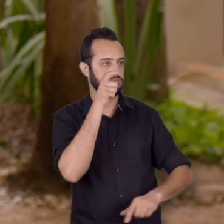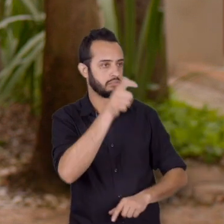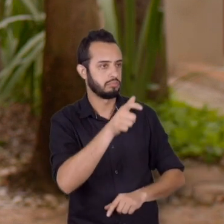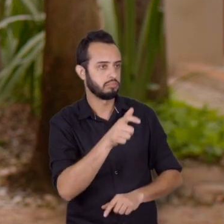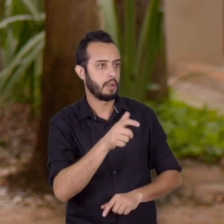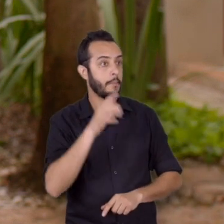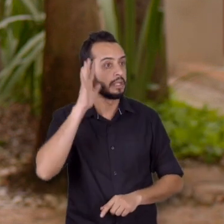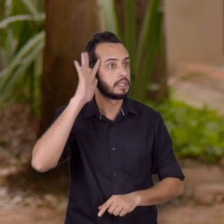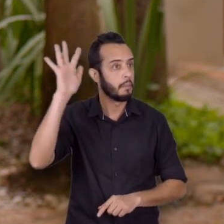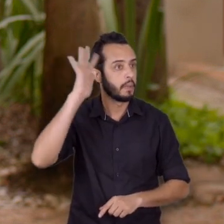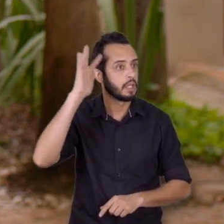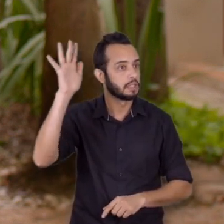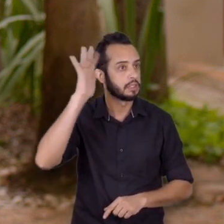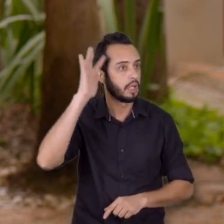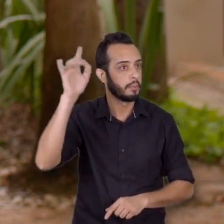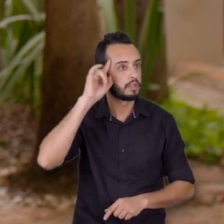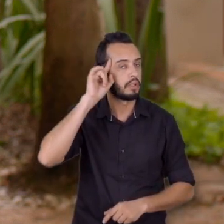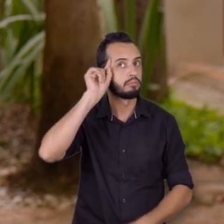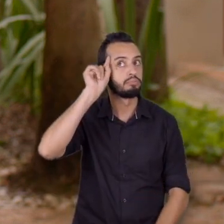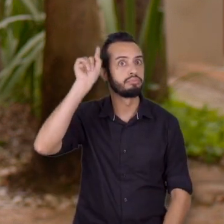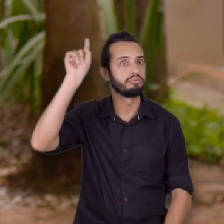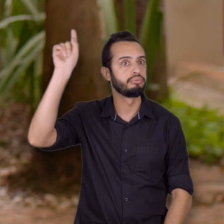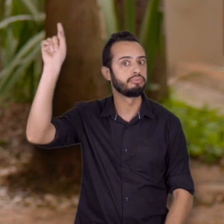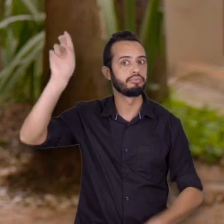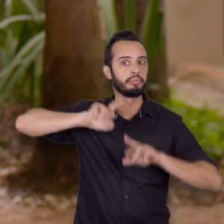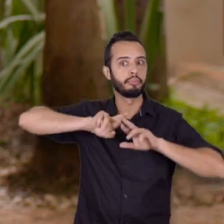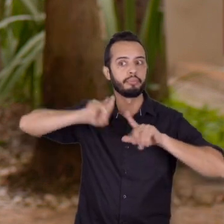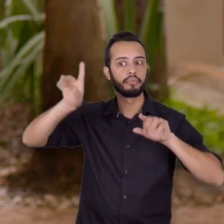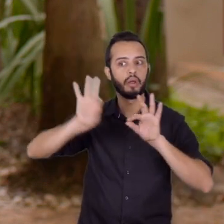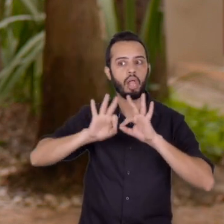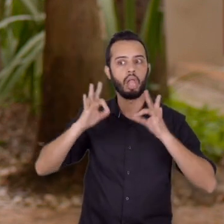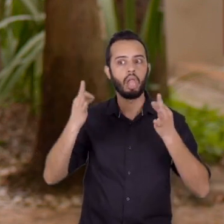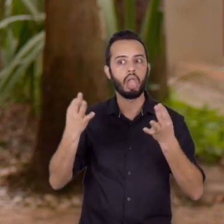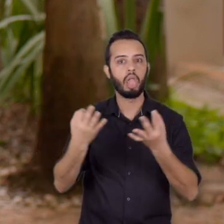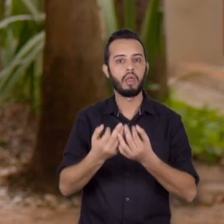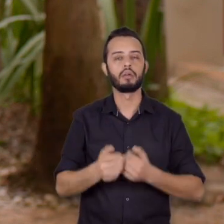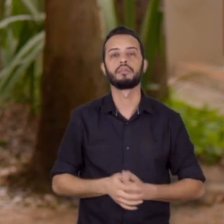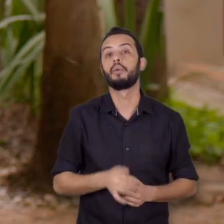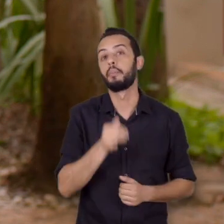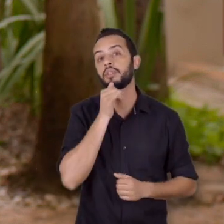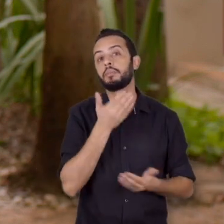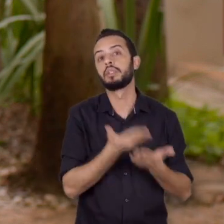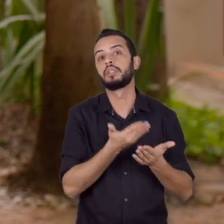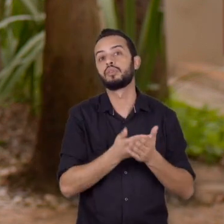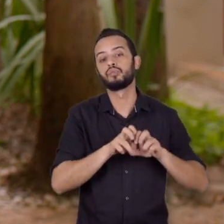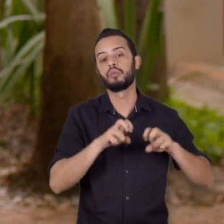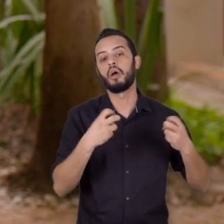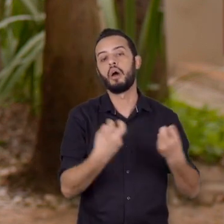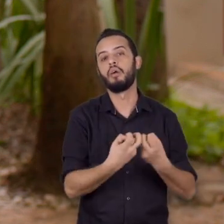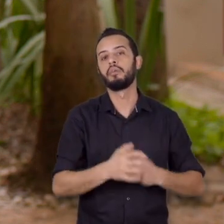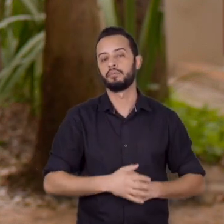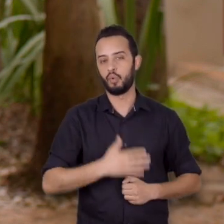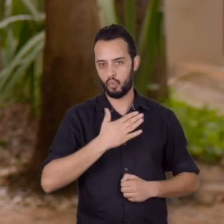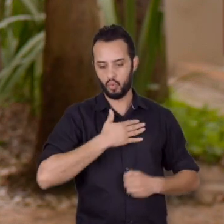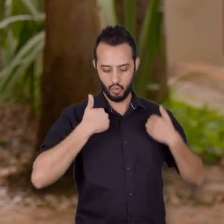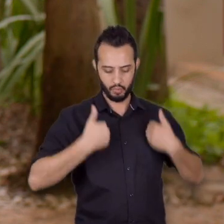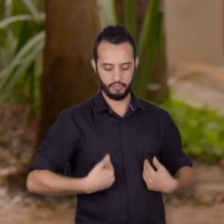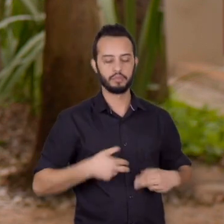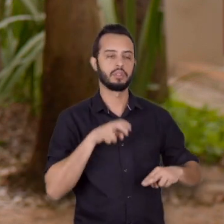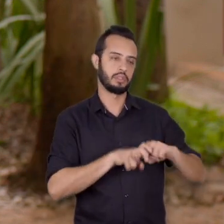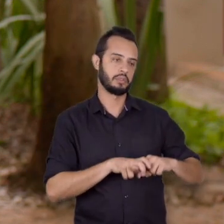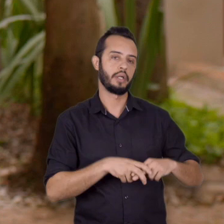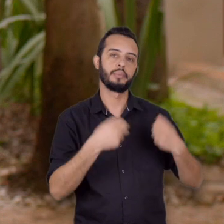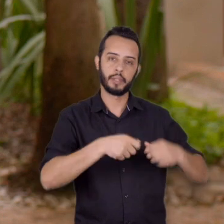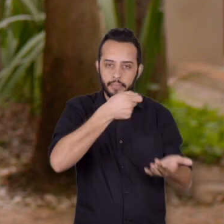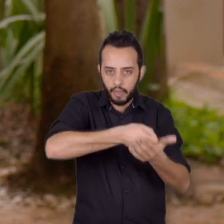você está na mesa da família, ou você está no trabalho, ou você está na aula com o celular, o corpo está lá porque